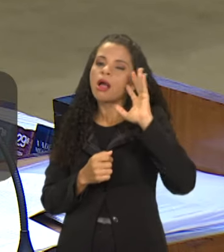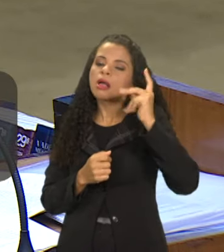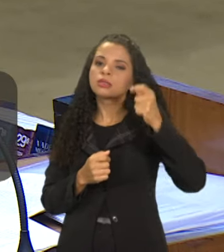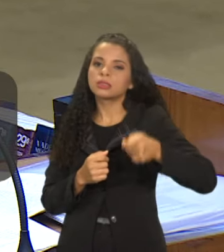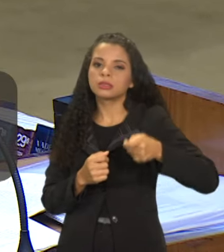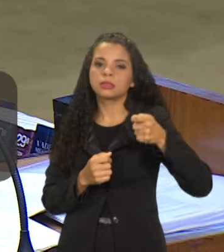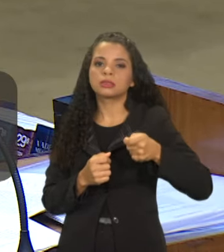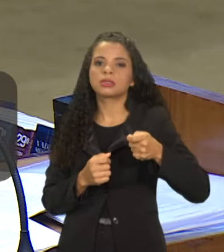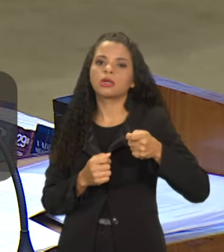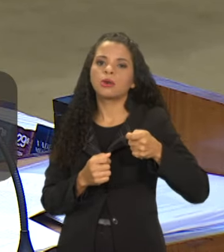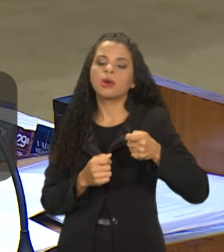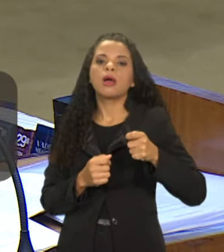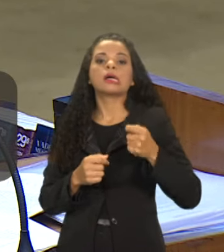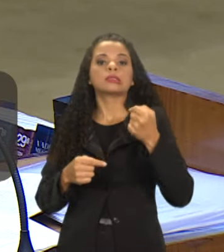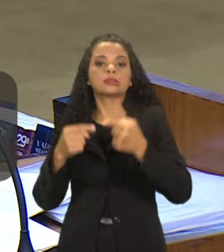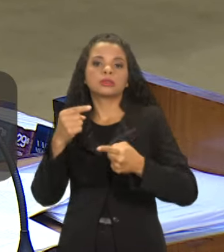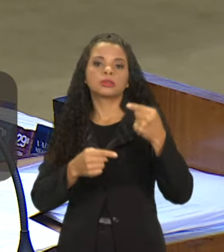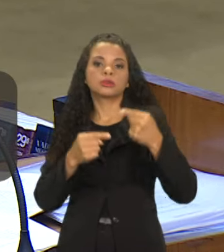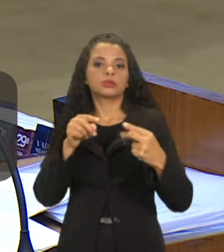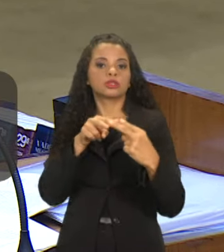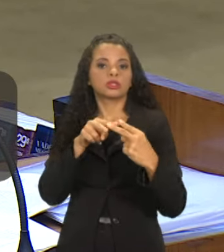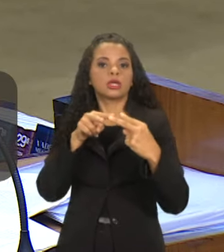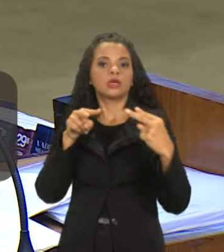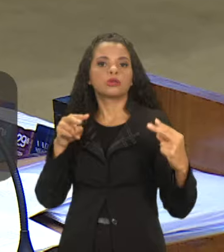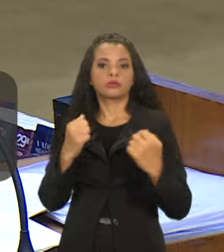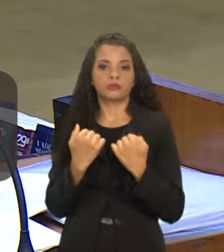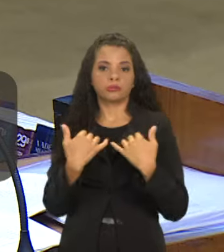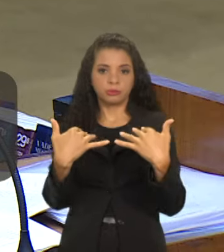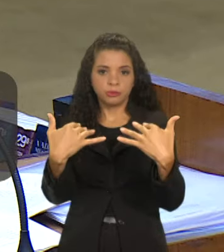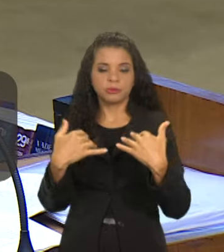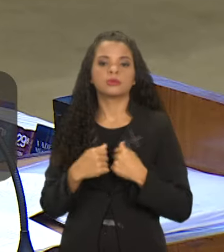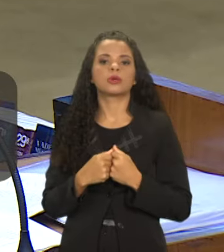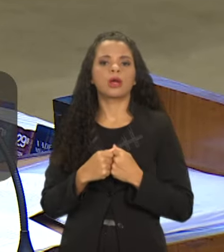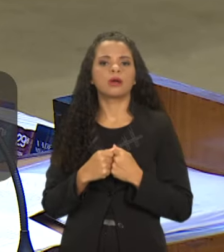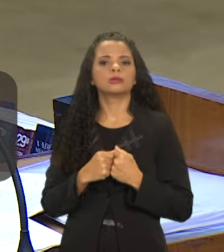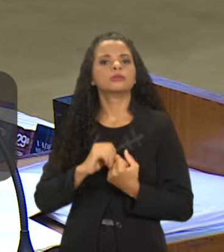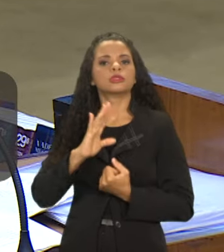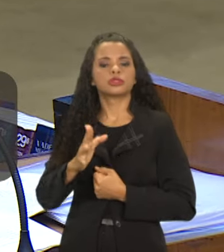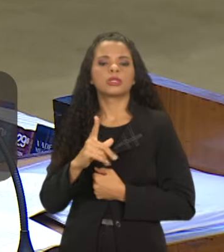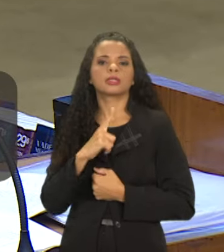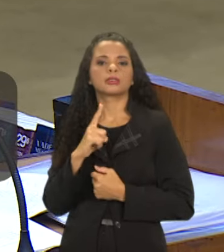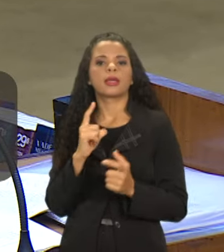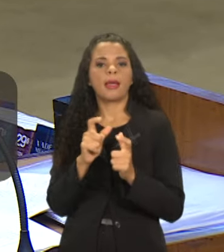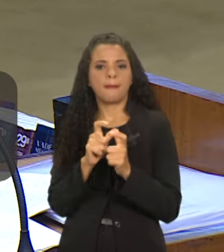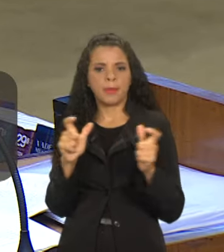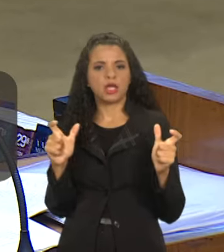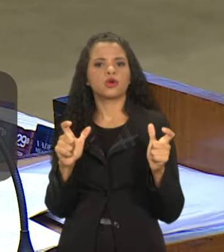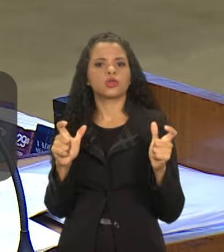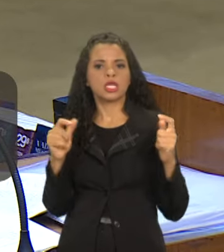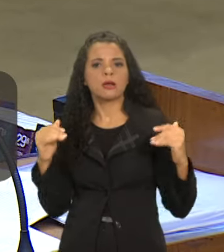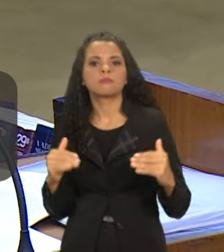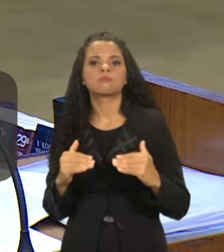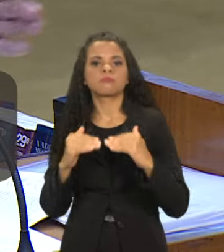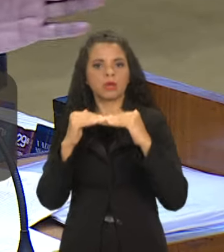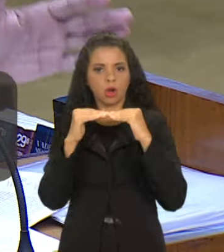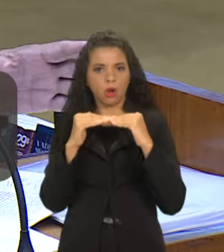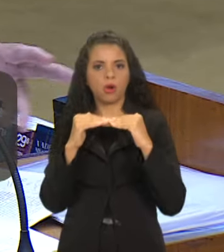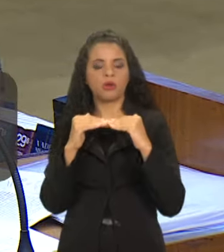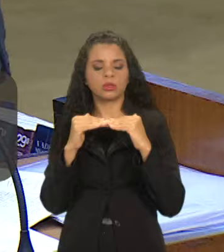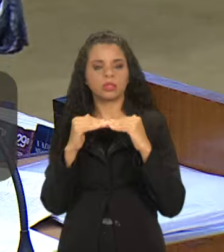plenário virtual, e já há, salvo engano, maioria no sentido de confirmá-la, ou seja, no sentido de que